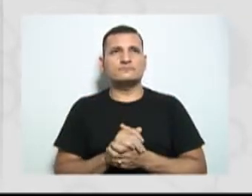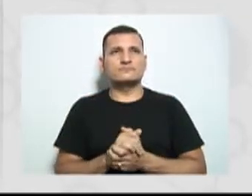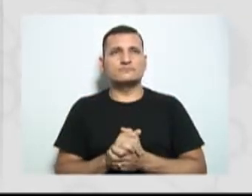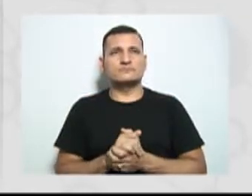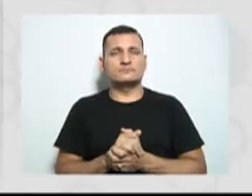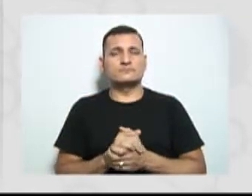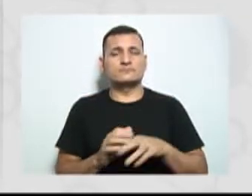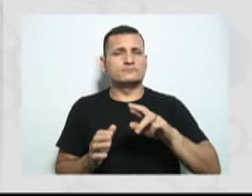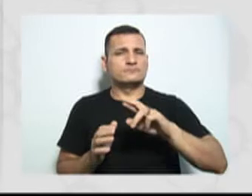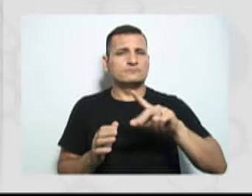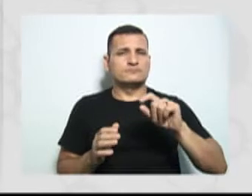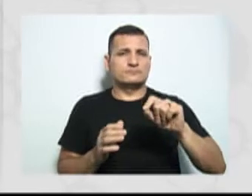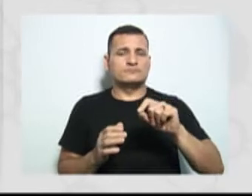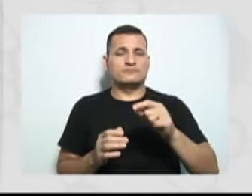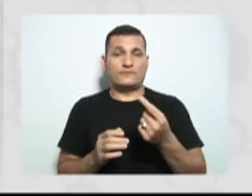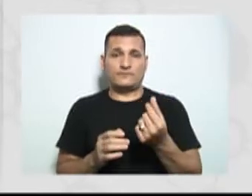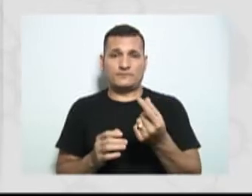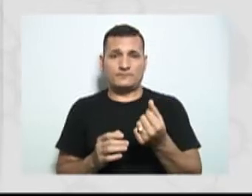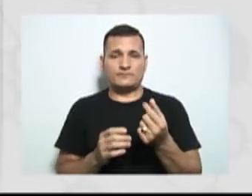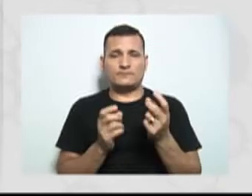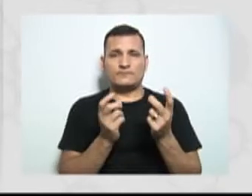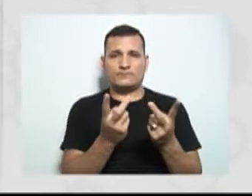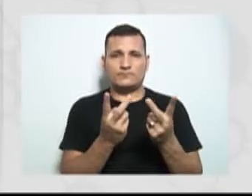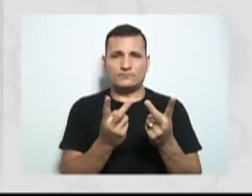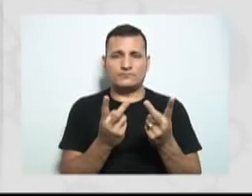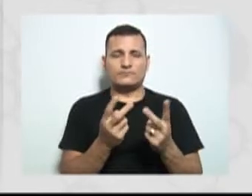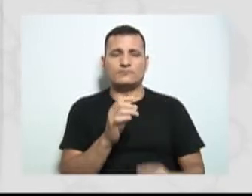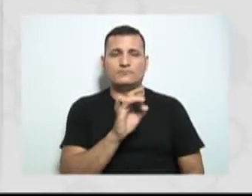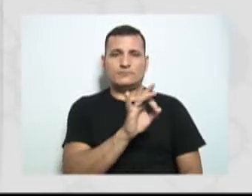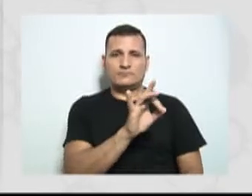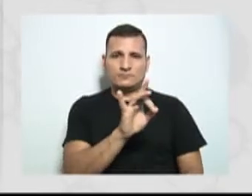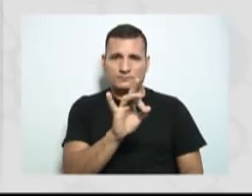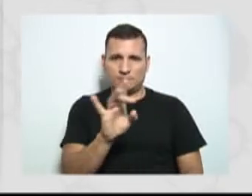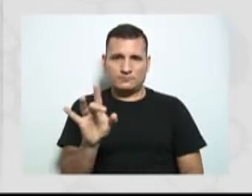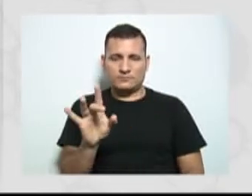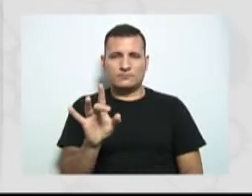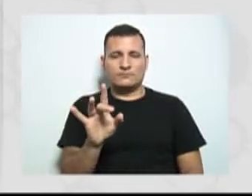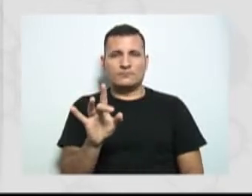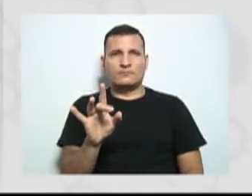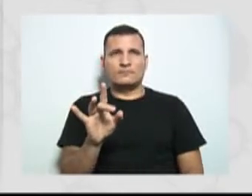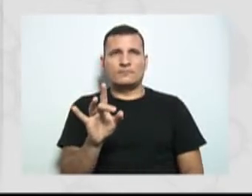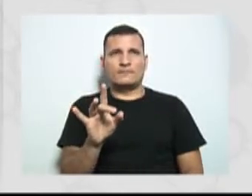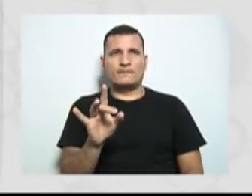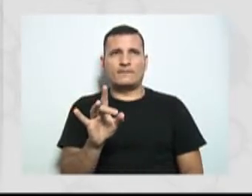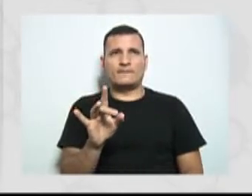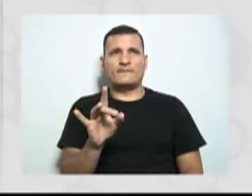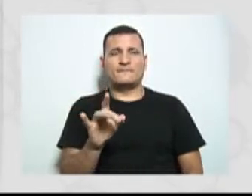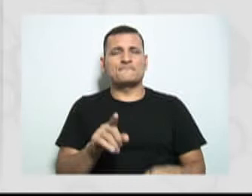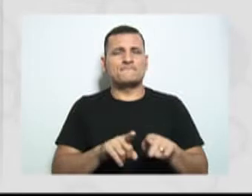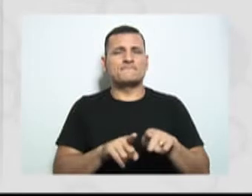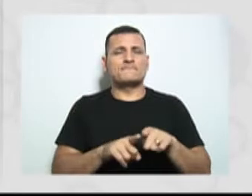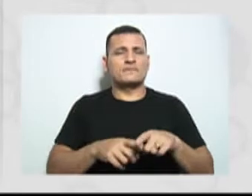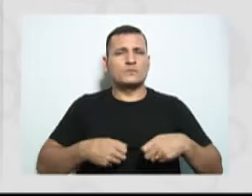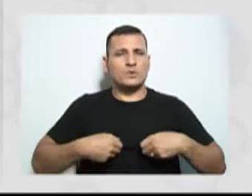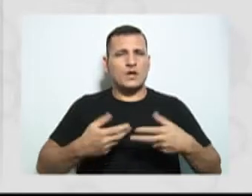diferença entre o preço de venda unitário, certo, do produto, e os custos e despesas